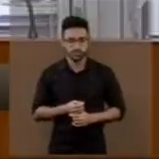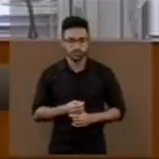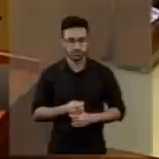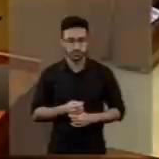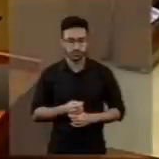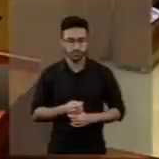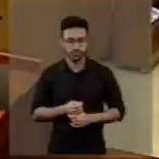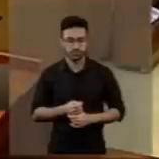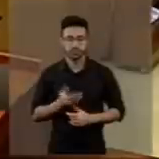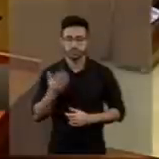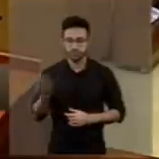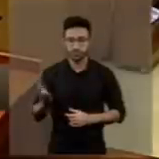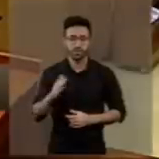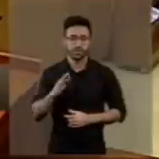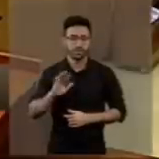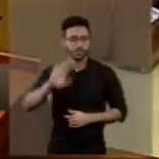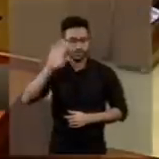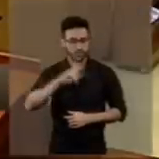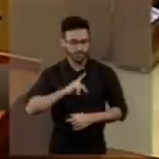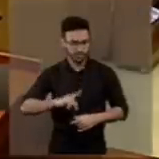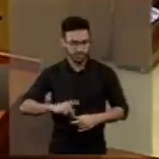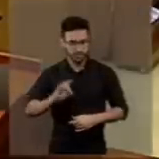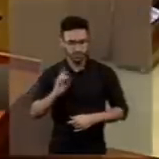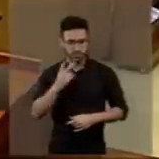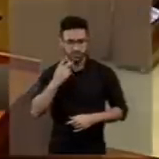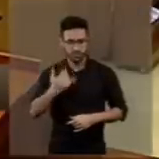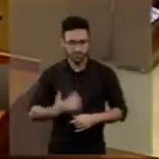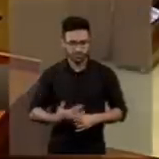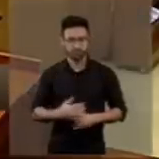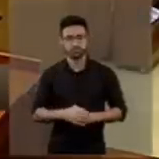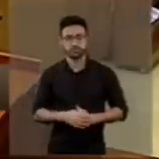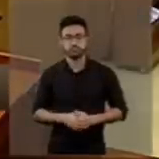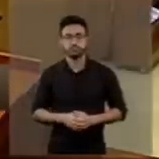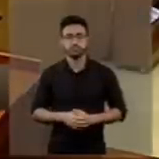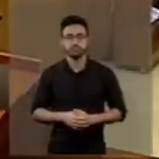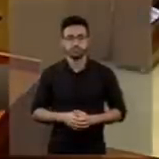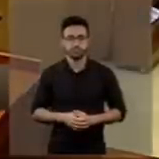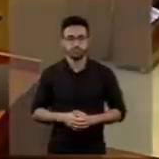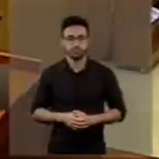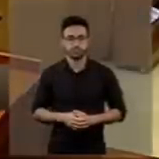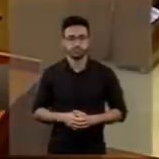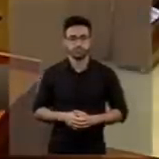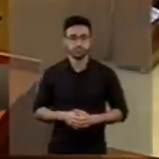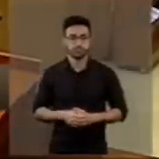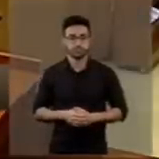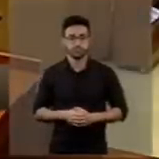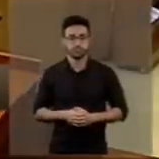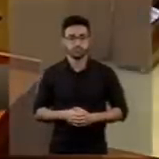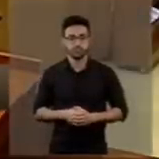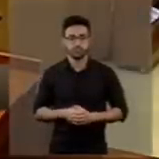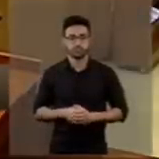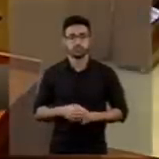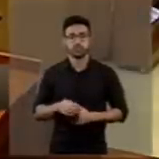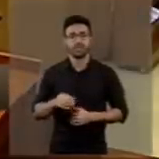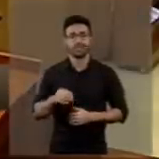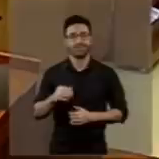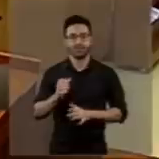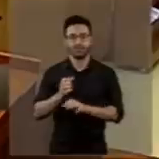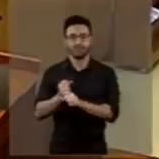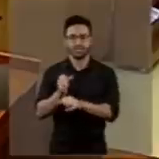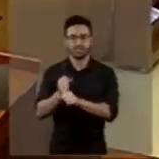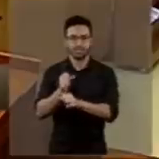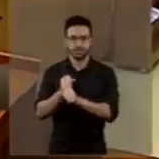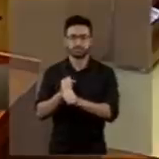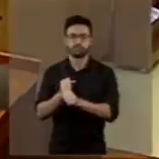Senhora Presidente, só para concluir. Essa aqui é uma medida adotada pela administração fazendária, que é